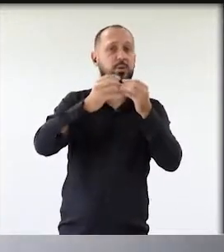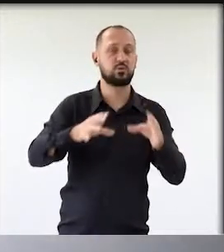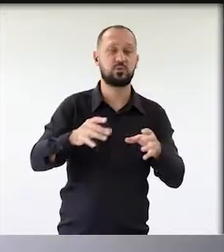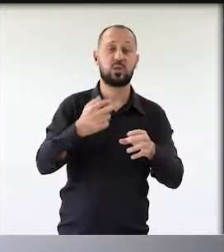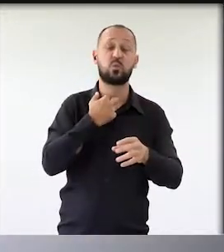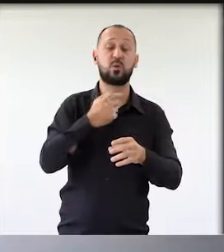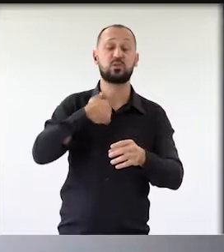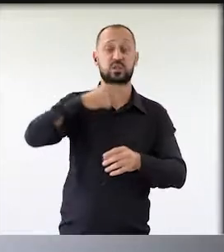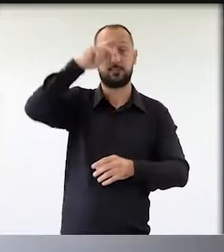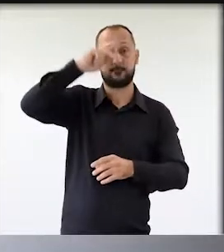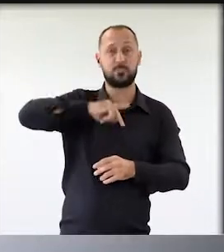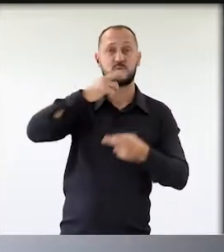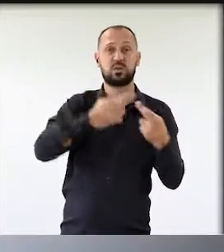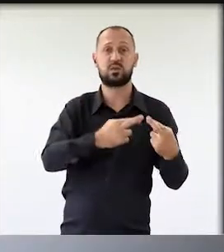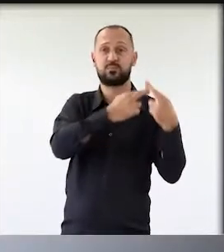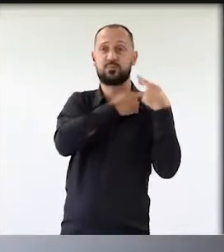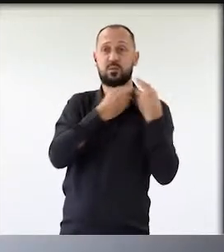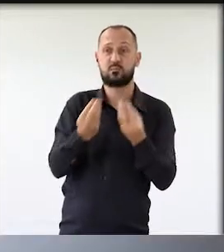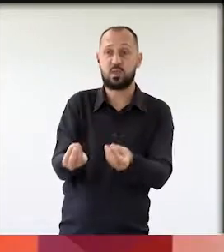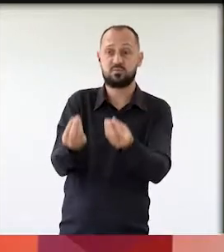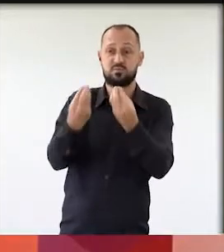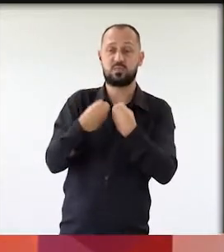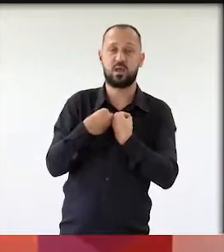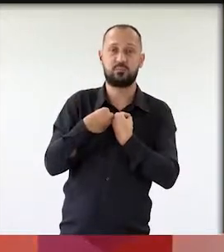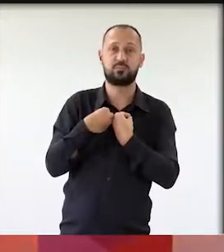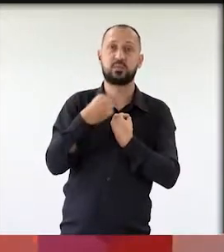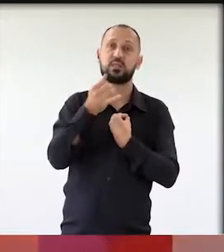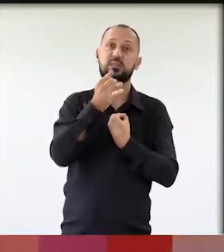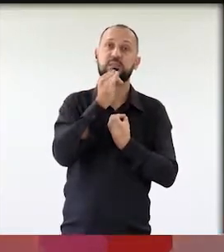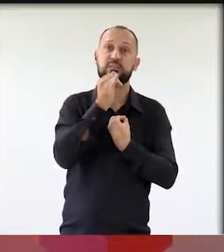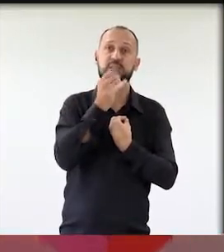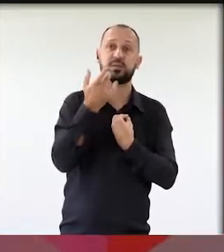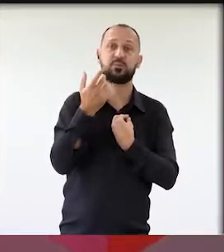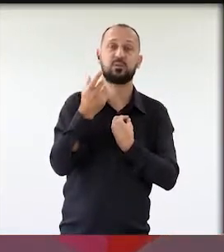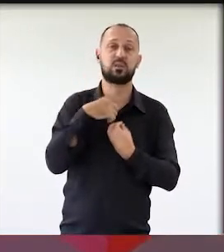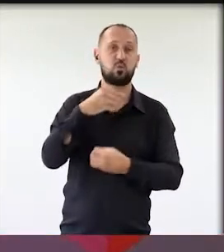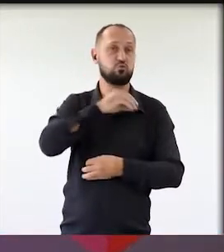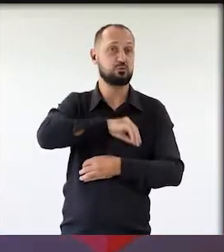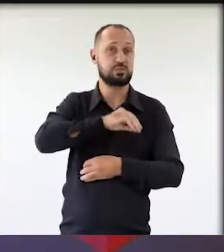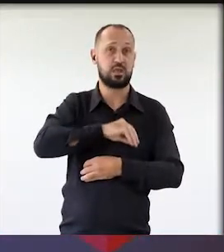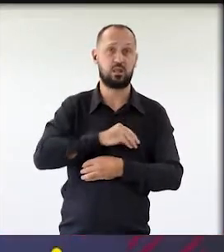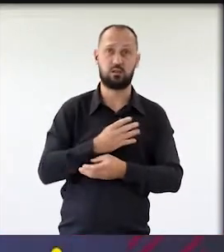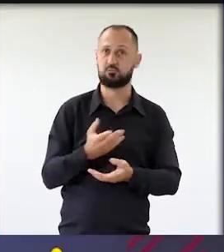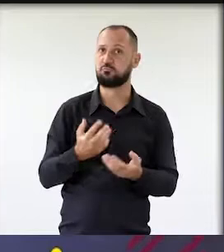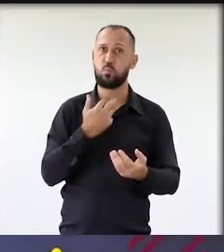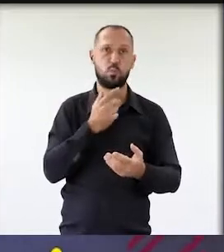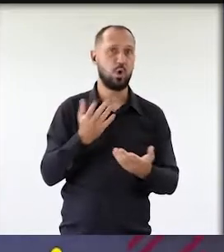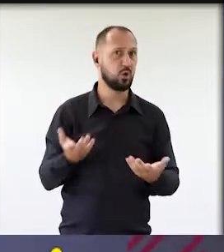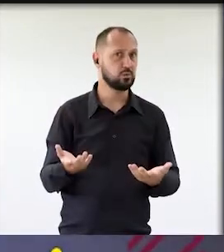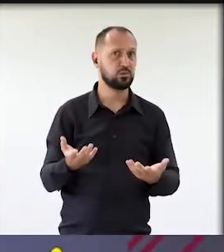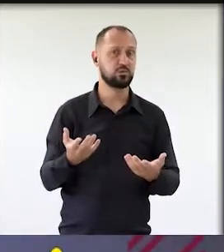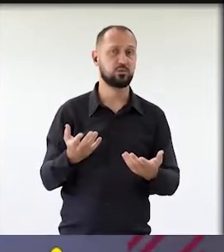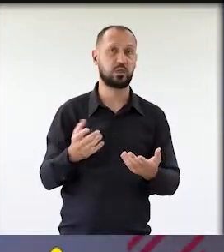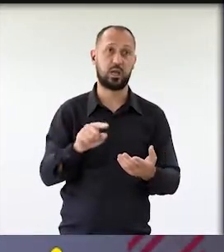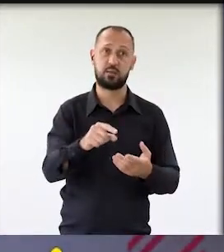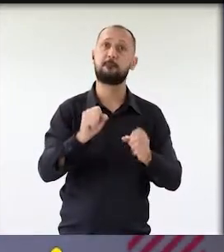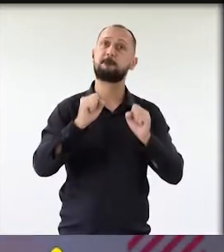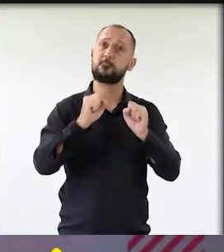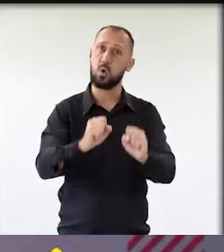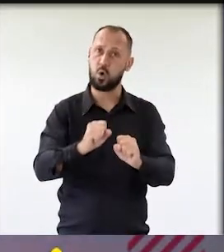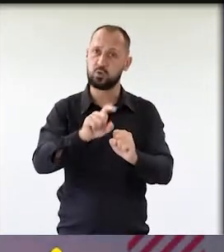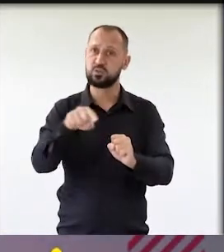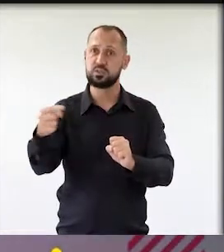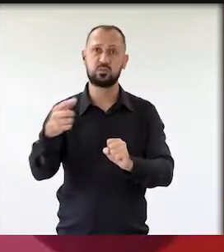ele não seja responsável por receber algo em troca, por exemplo, receber salário por isso, isso